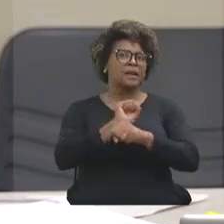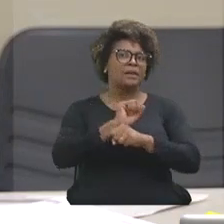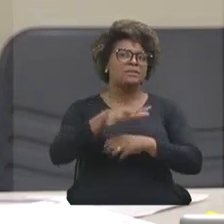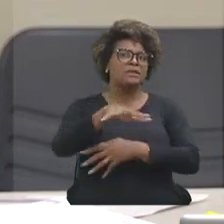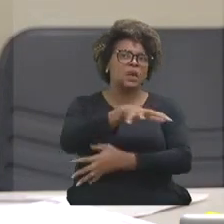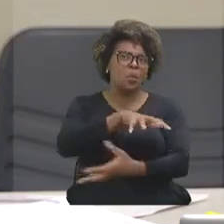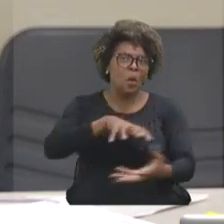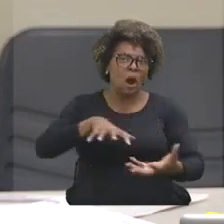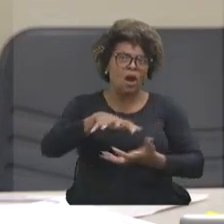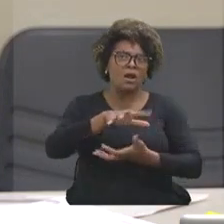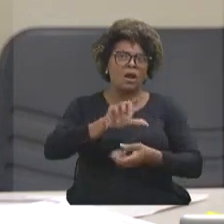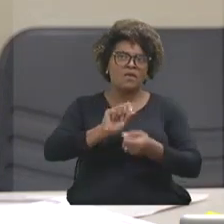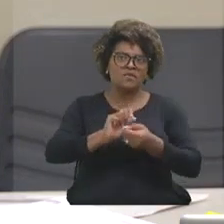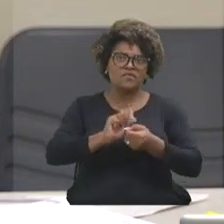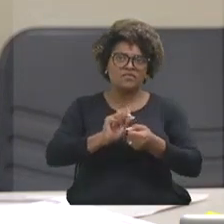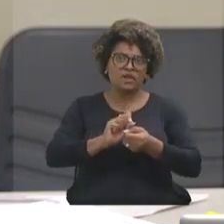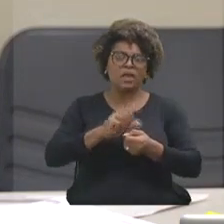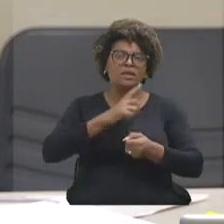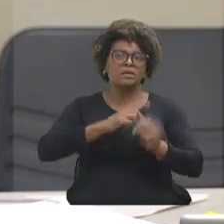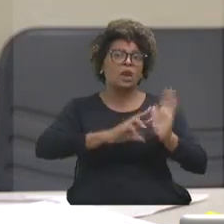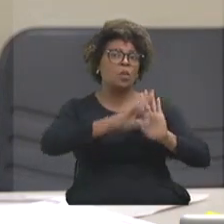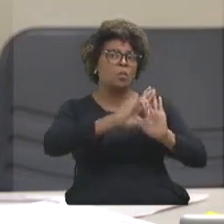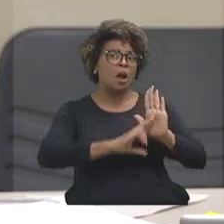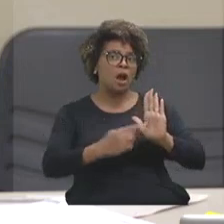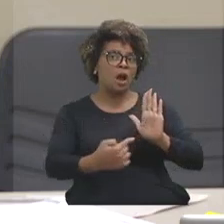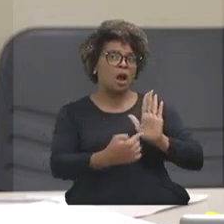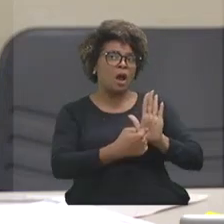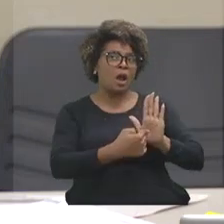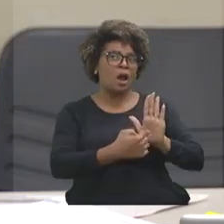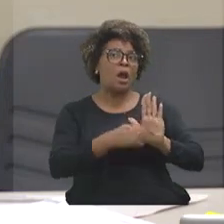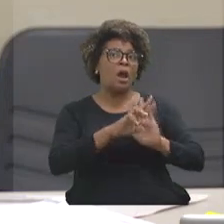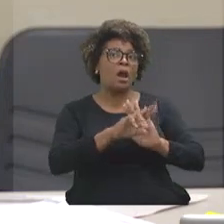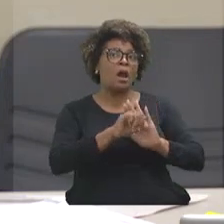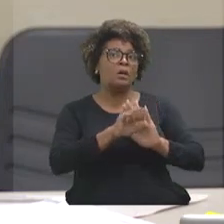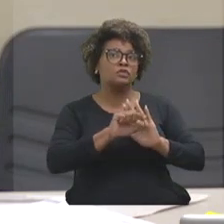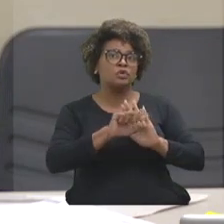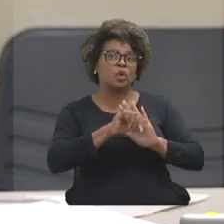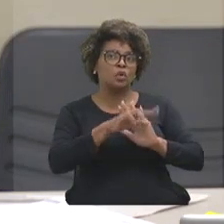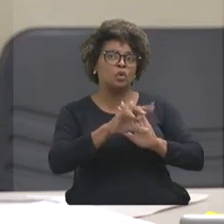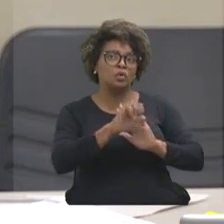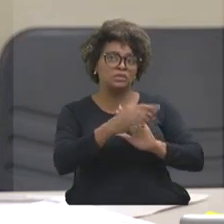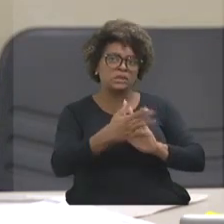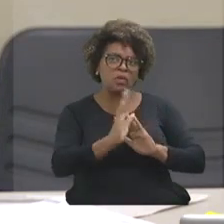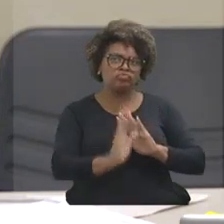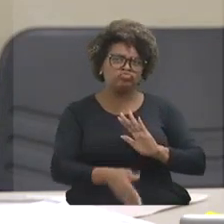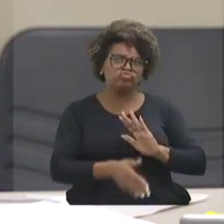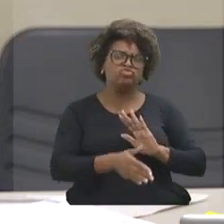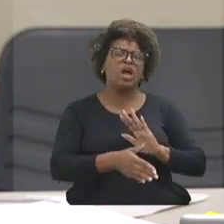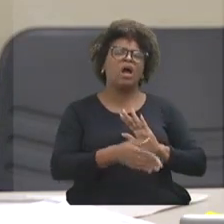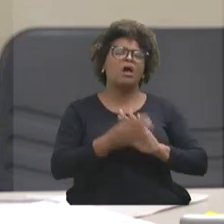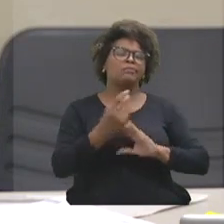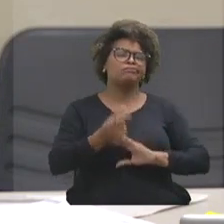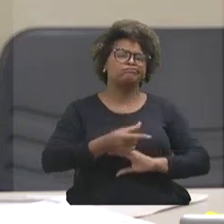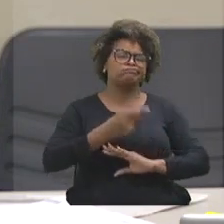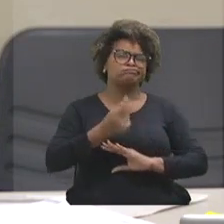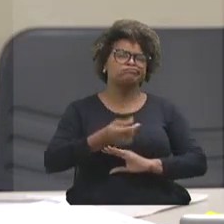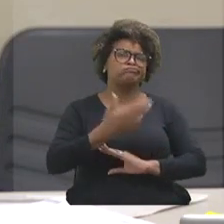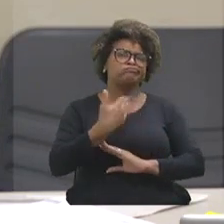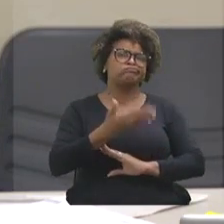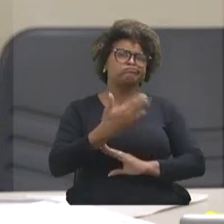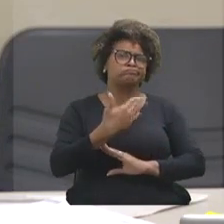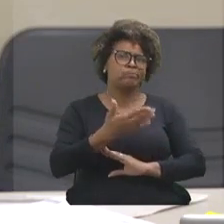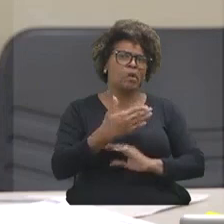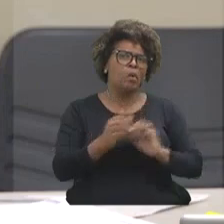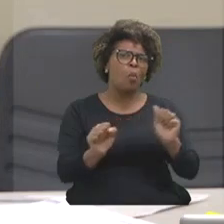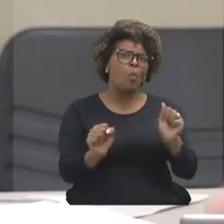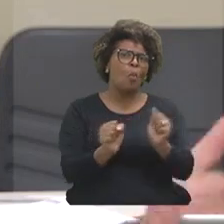a resolução é uma resolução que há muito tempo vem sendo discutido a resolução conjunta é por legislação